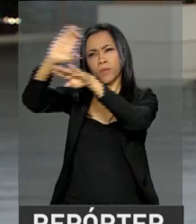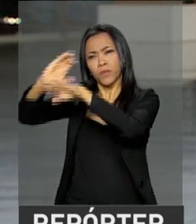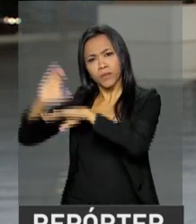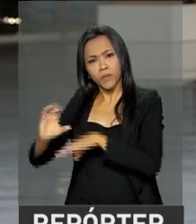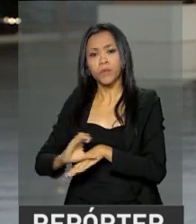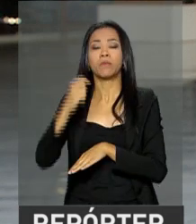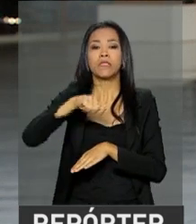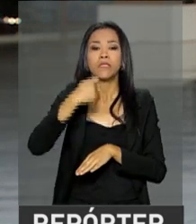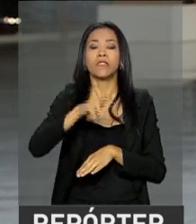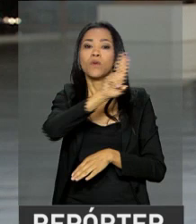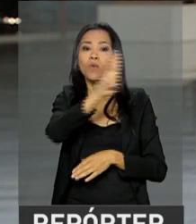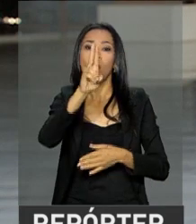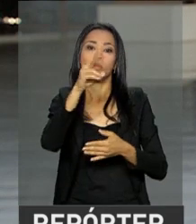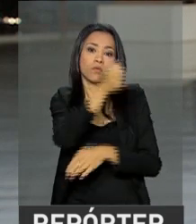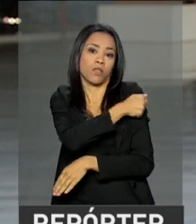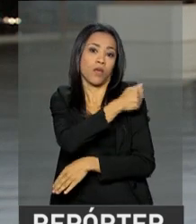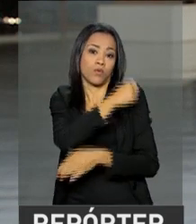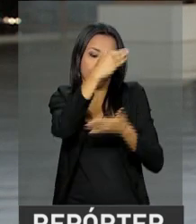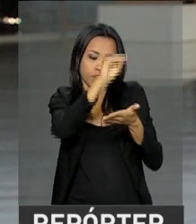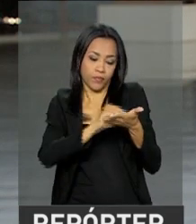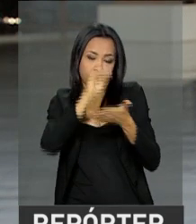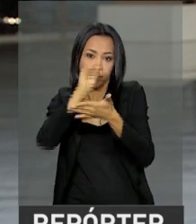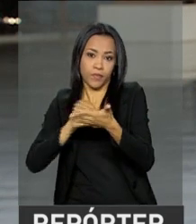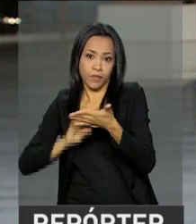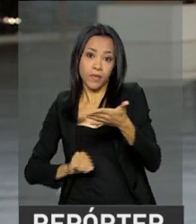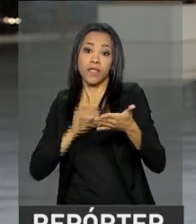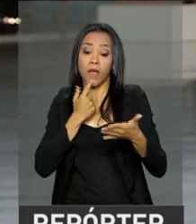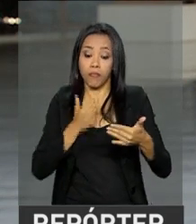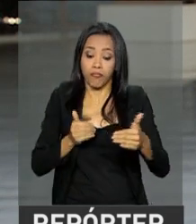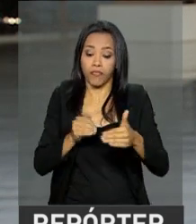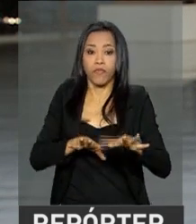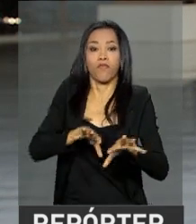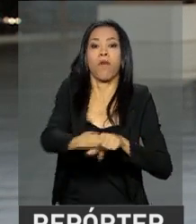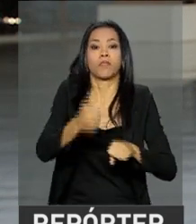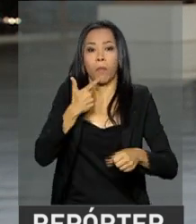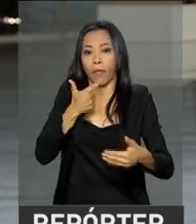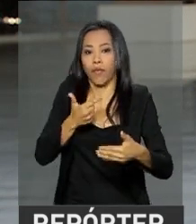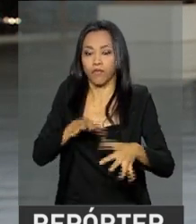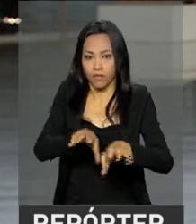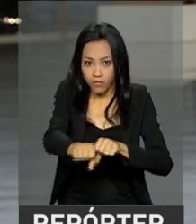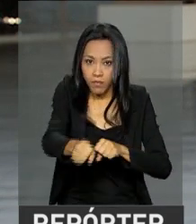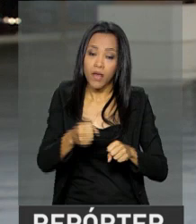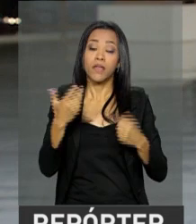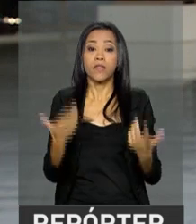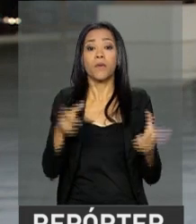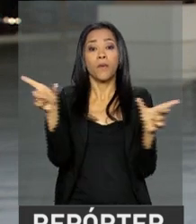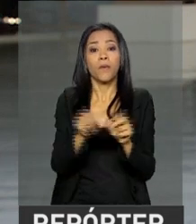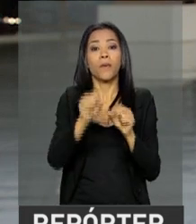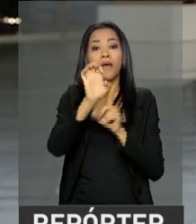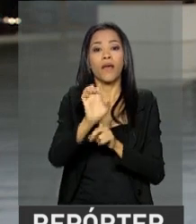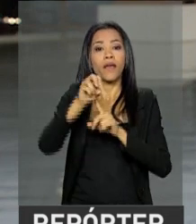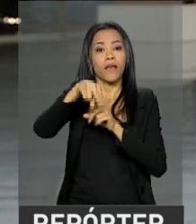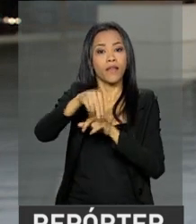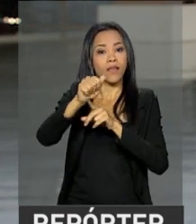todos os estudantes que estão concluindo a graduação e a novidade do enad Este ano é que a participação é a